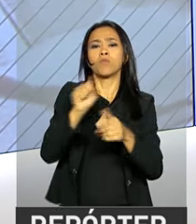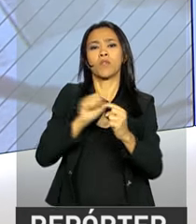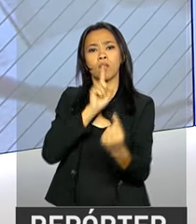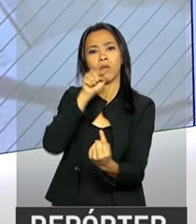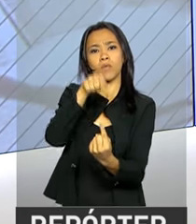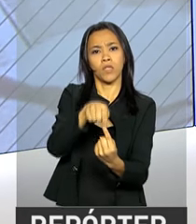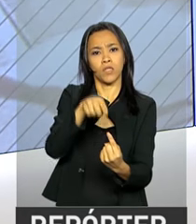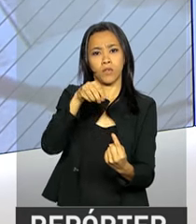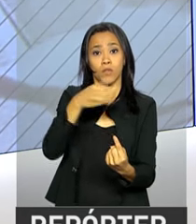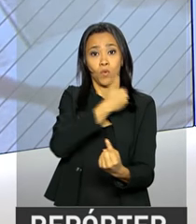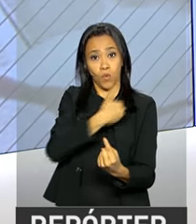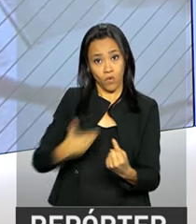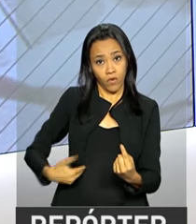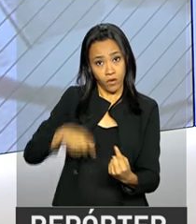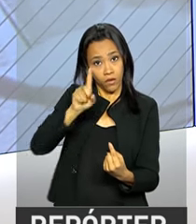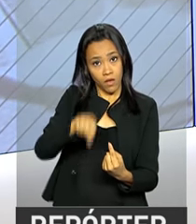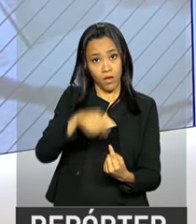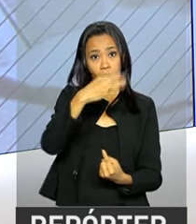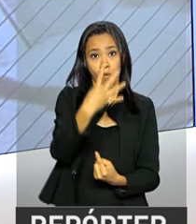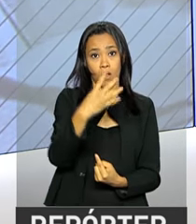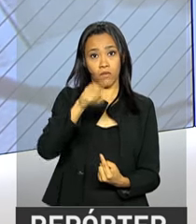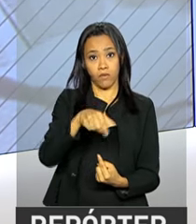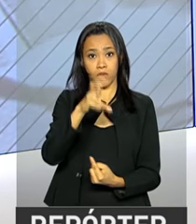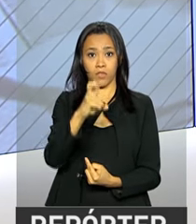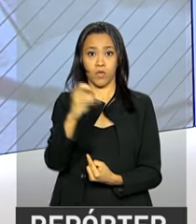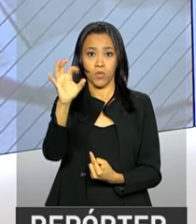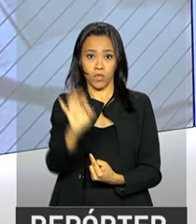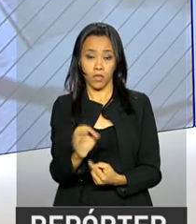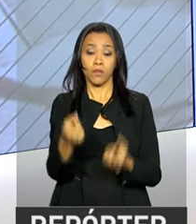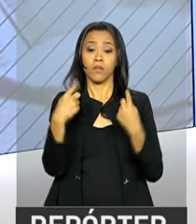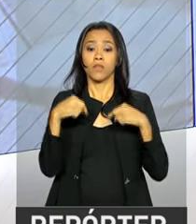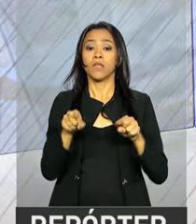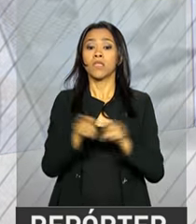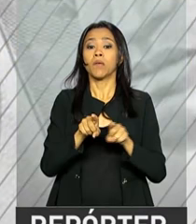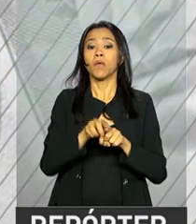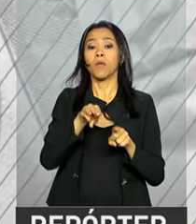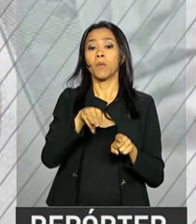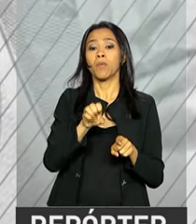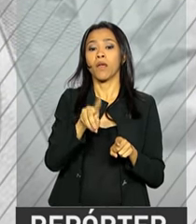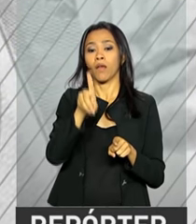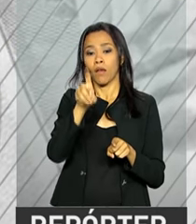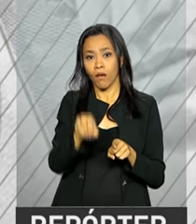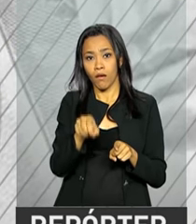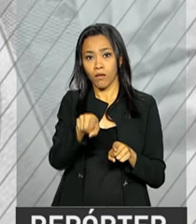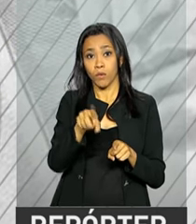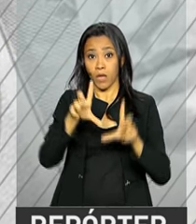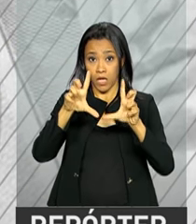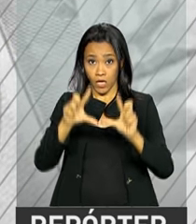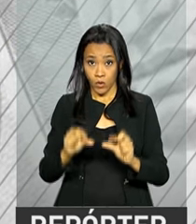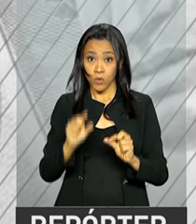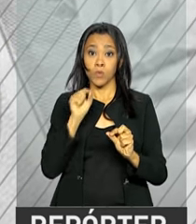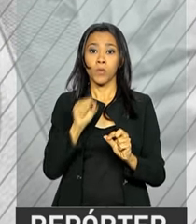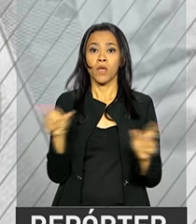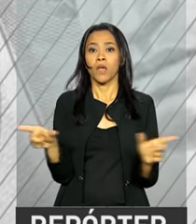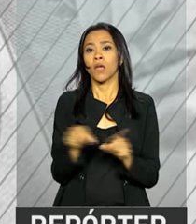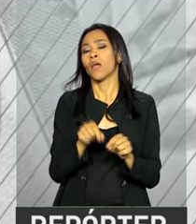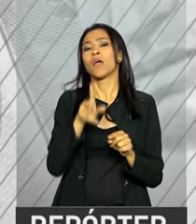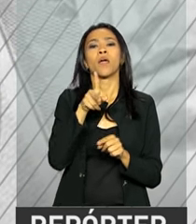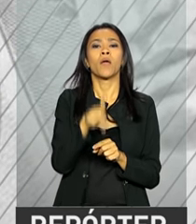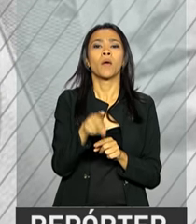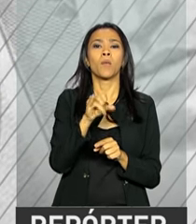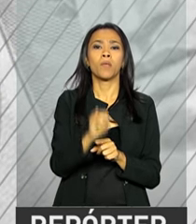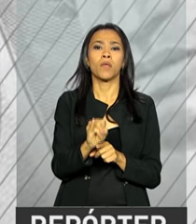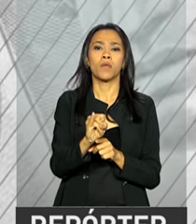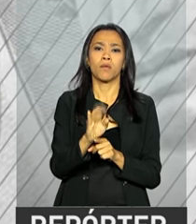é de 4,5%. O mercado reduziu também ligeiramente a previsão do produto interno bruto, que é